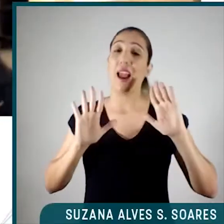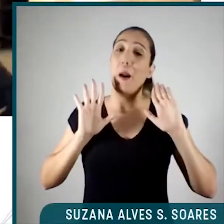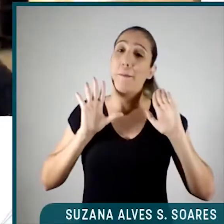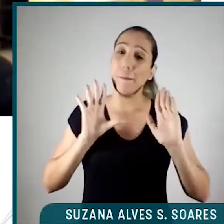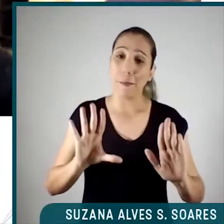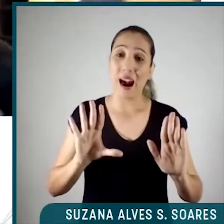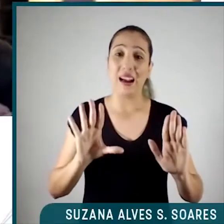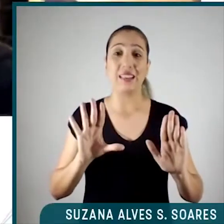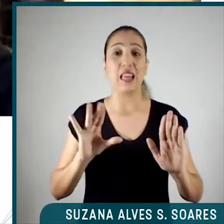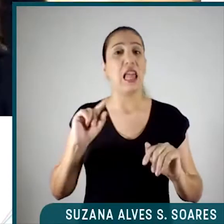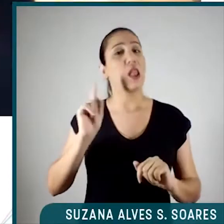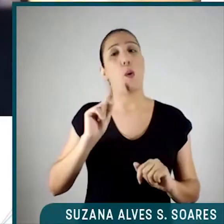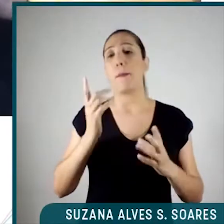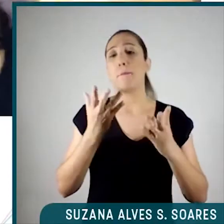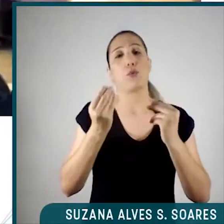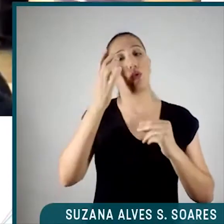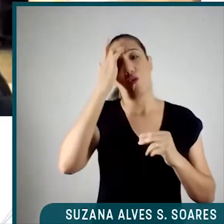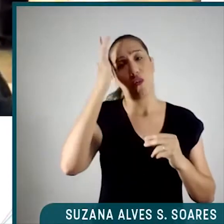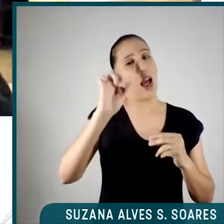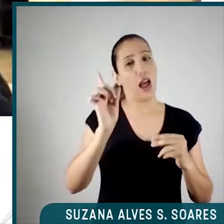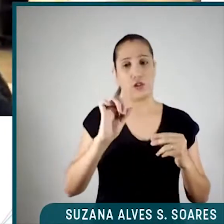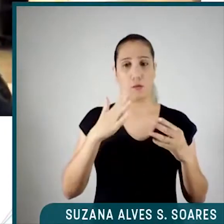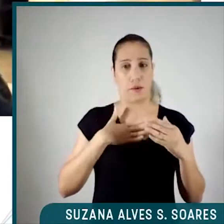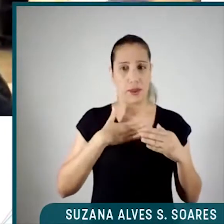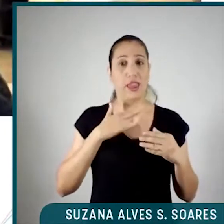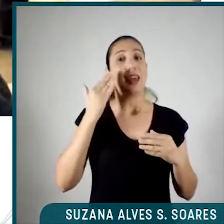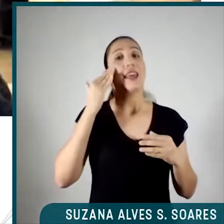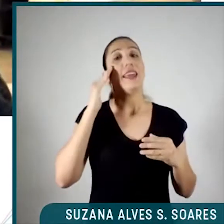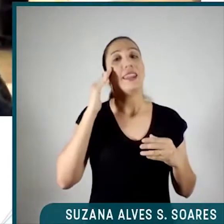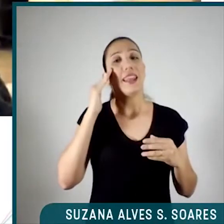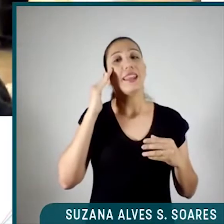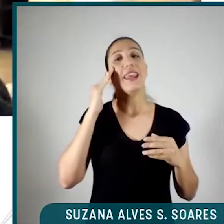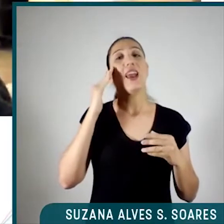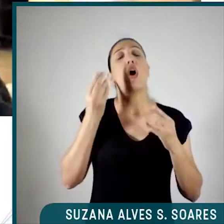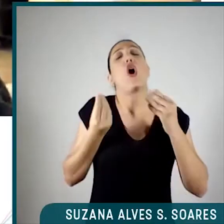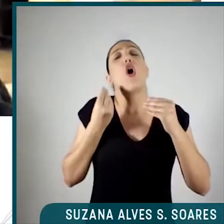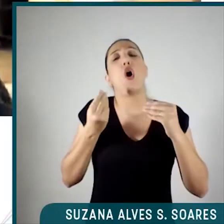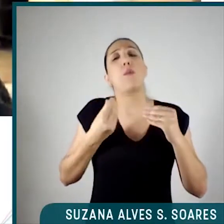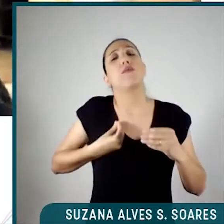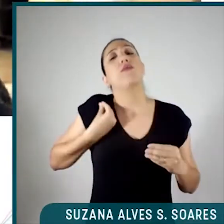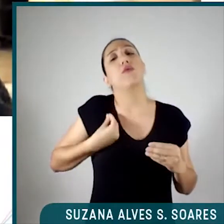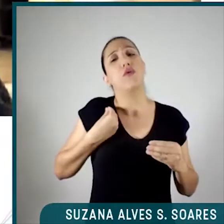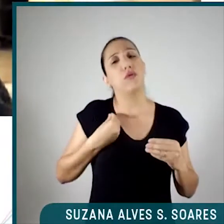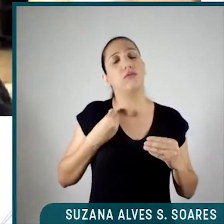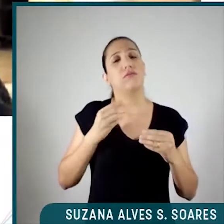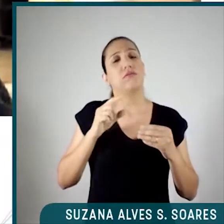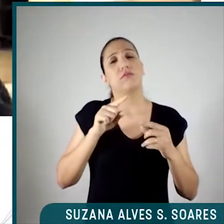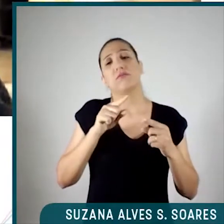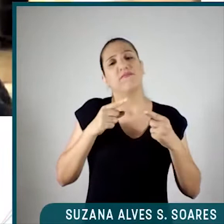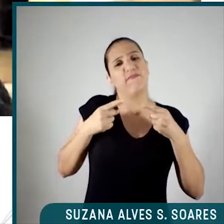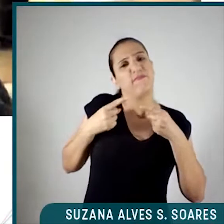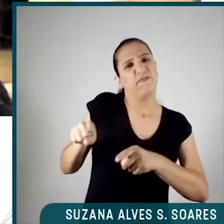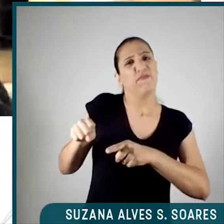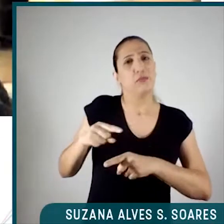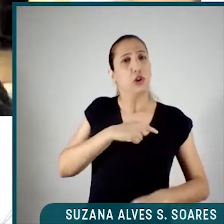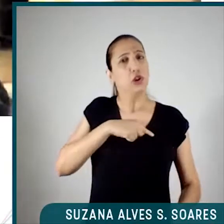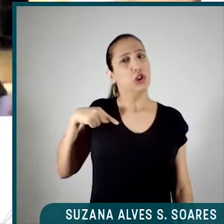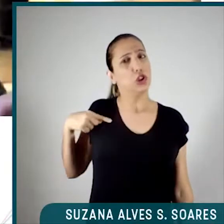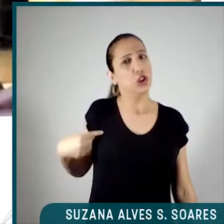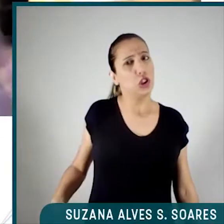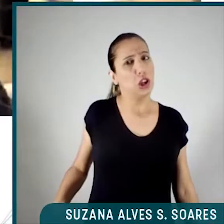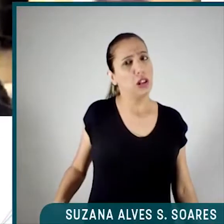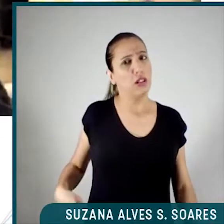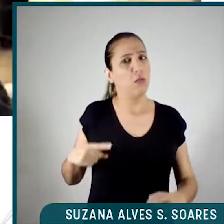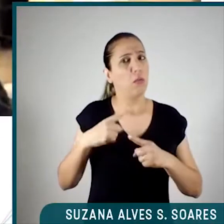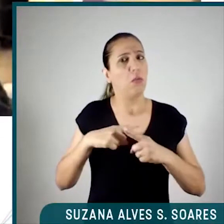já não é muito fácil para mim entender a lógica de hostilizar a China. Isso faz parte já